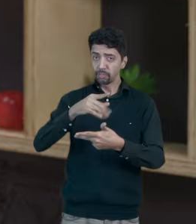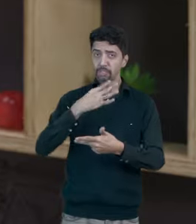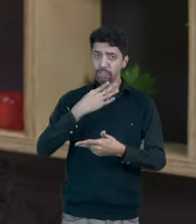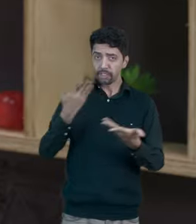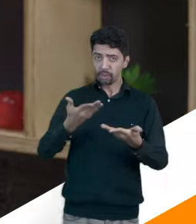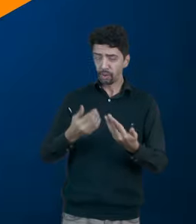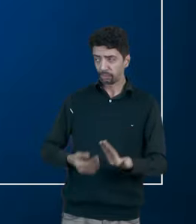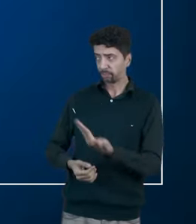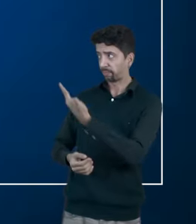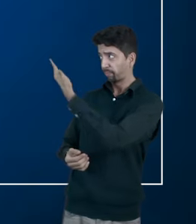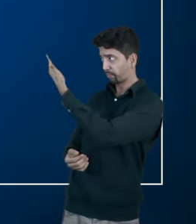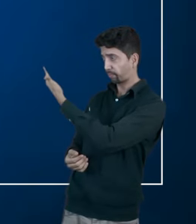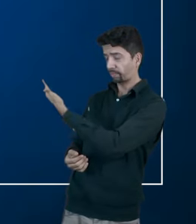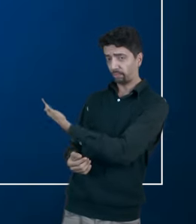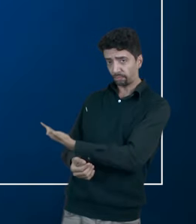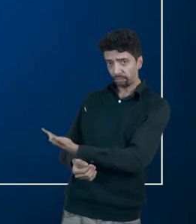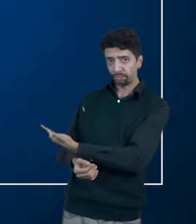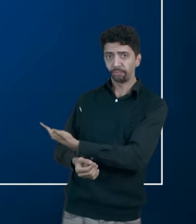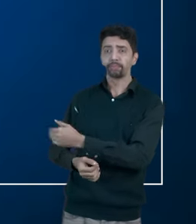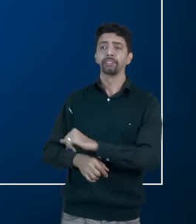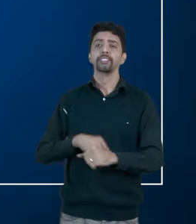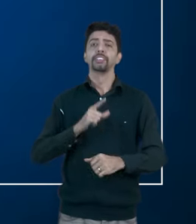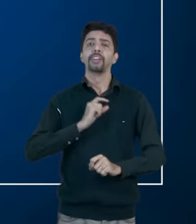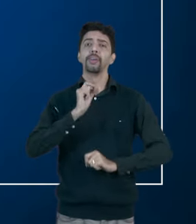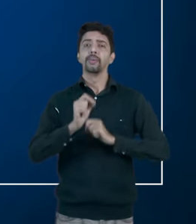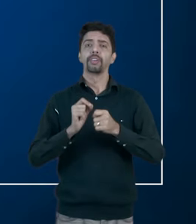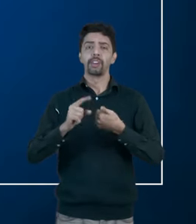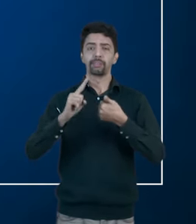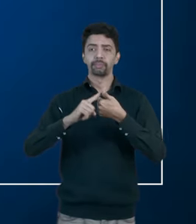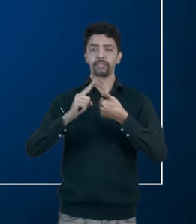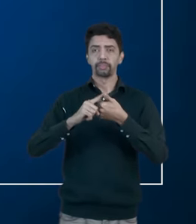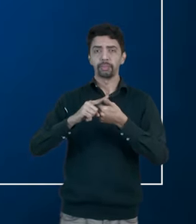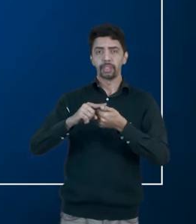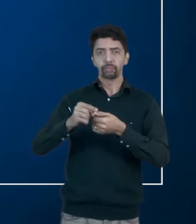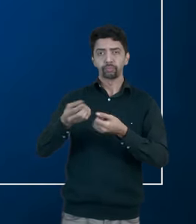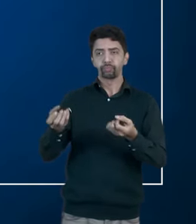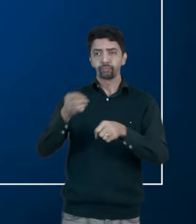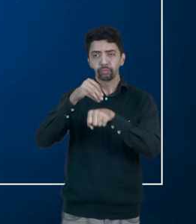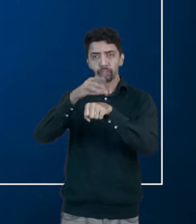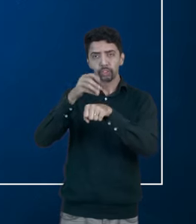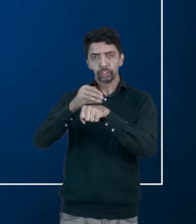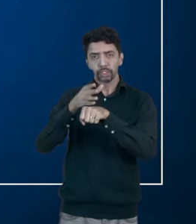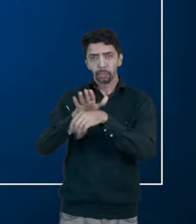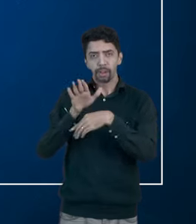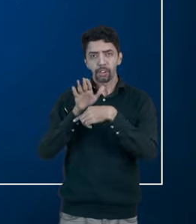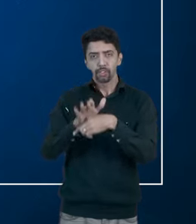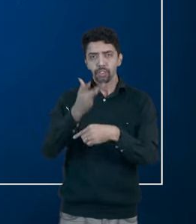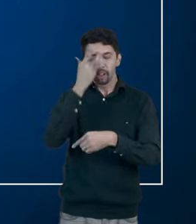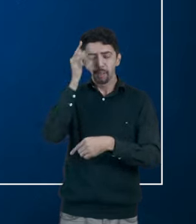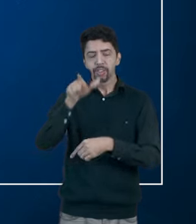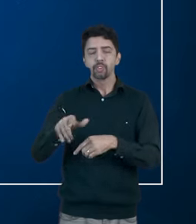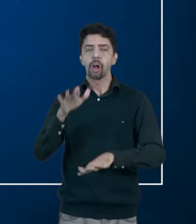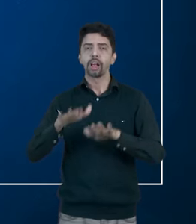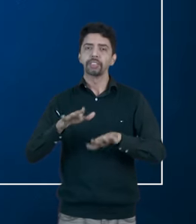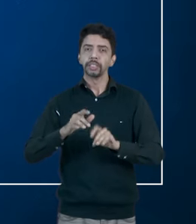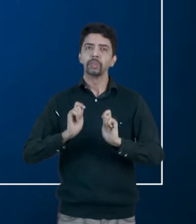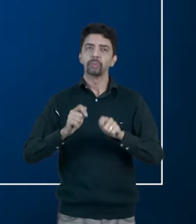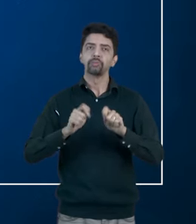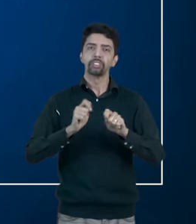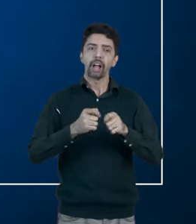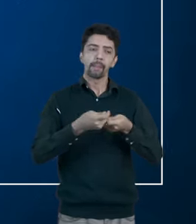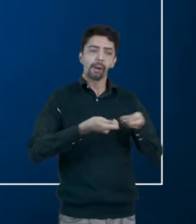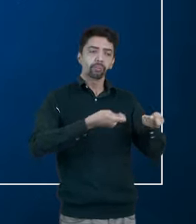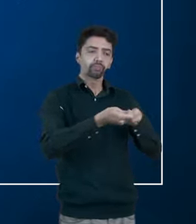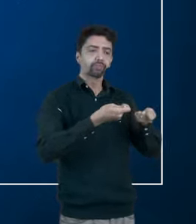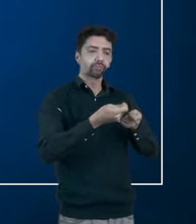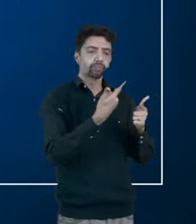conhecer vamos ver esse quadro aqui então desse quadro aqui você vai encontrar orientação direcionar o consumidor quando existe a